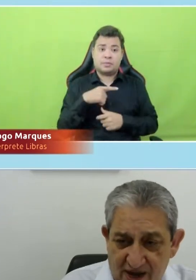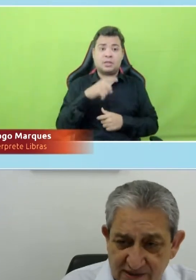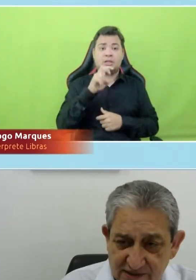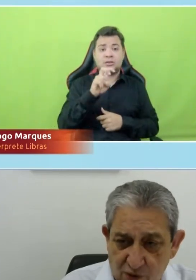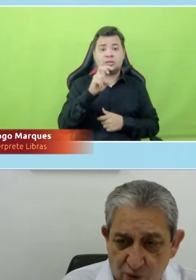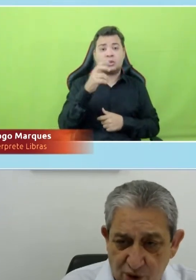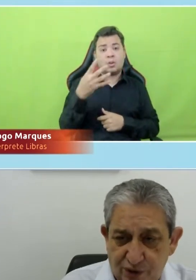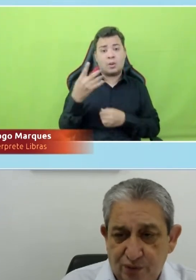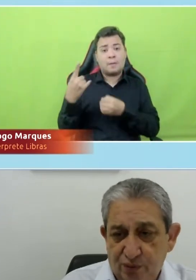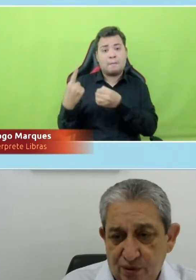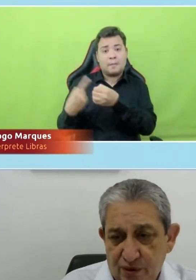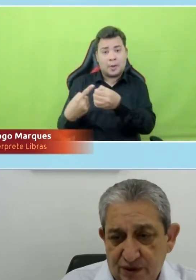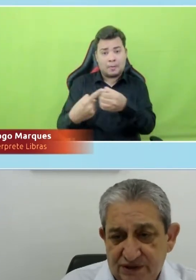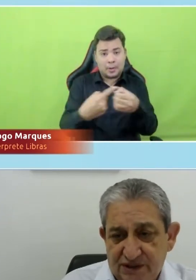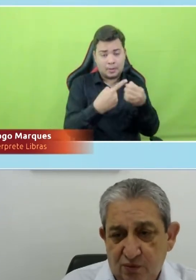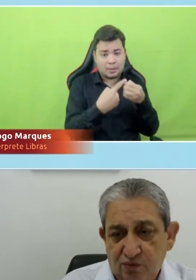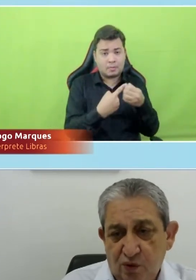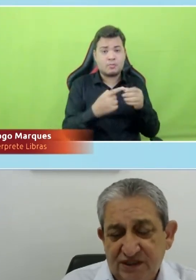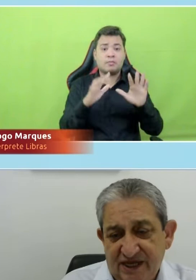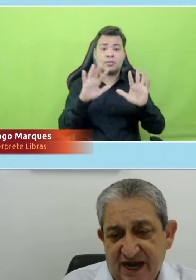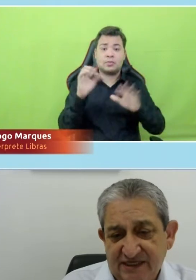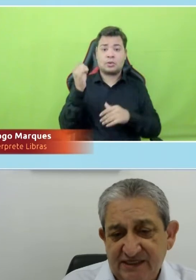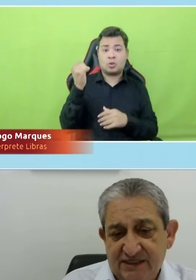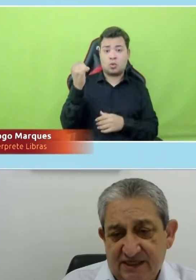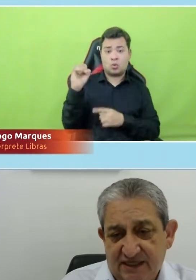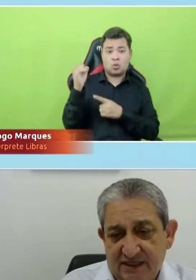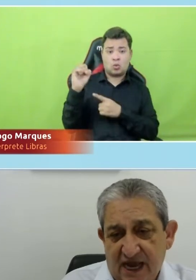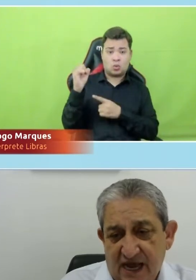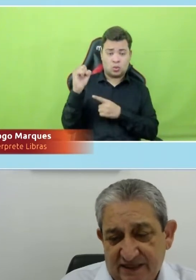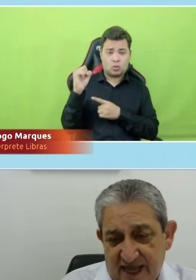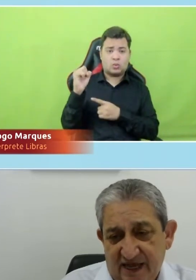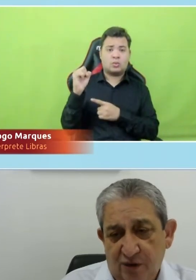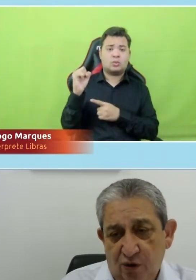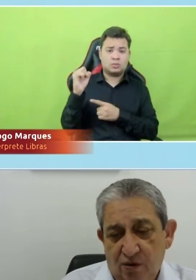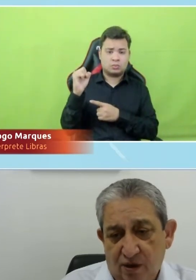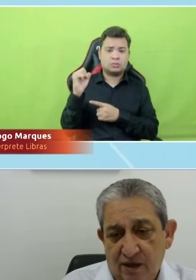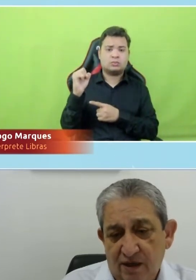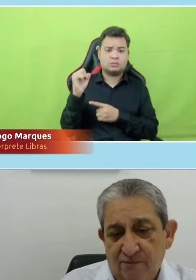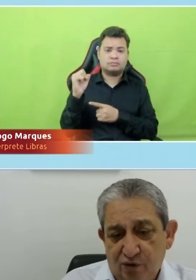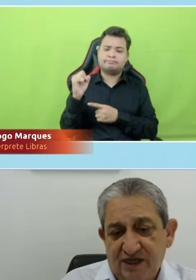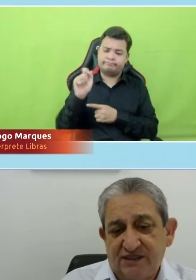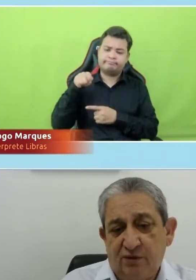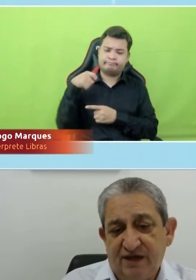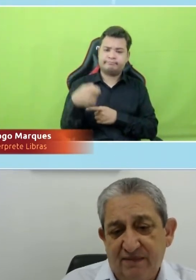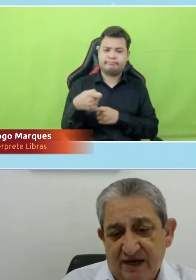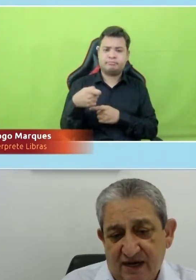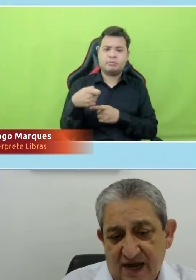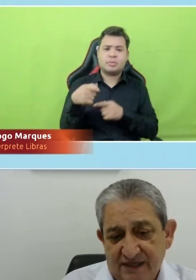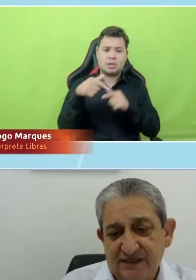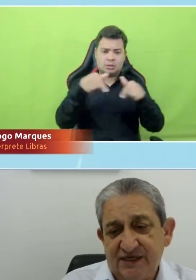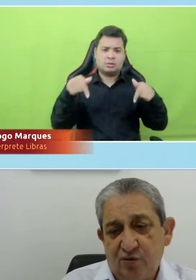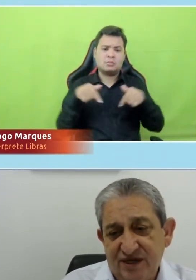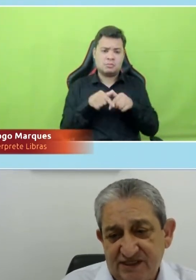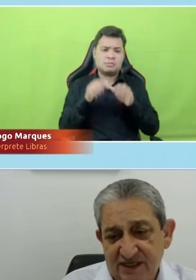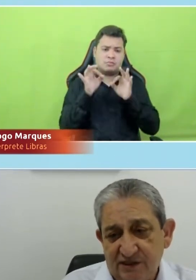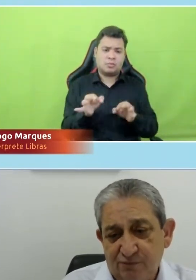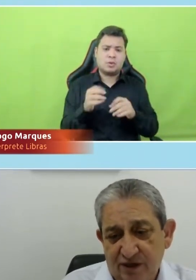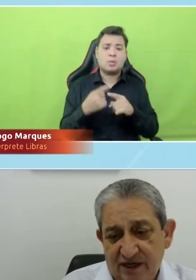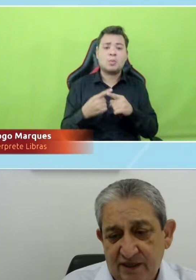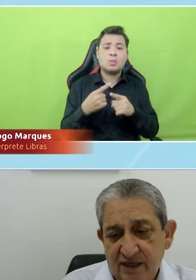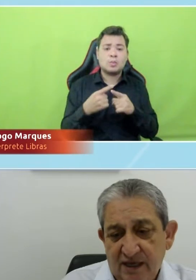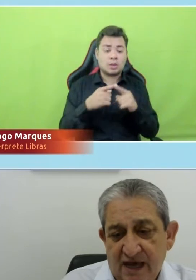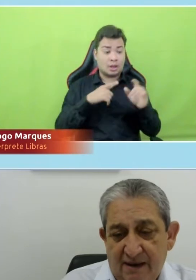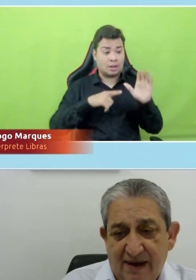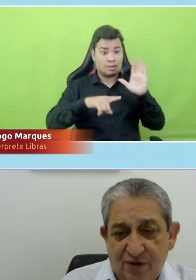quais 8 são consideradas a terra quilombola. porque são demarcadas e reconhecidas por